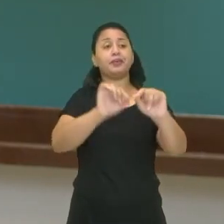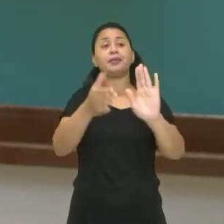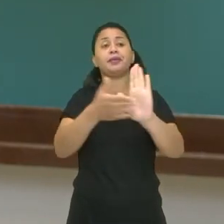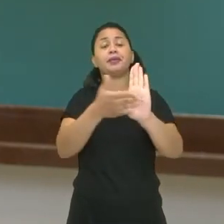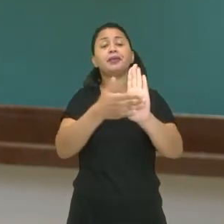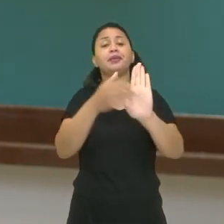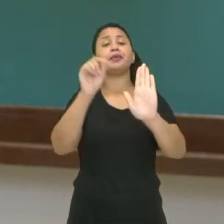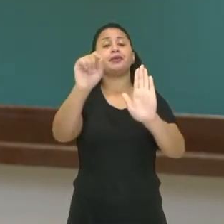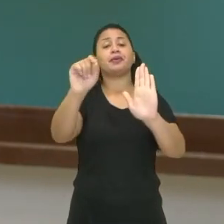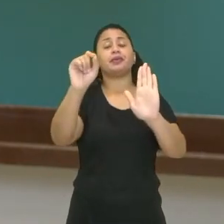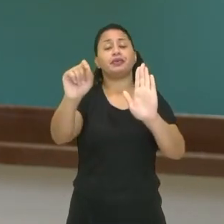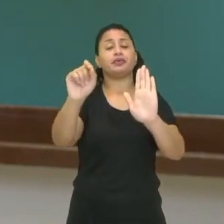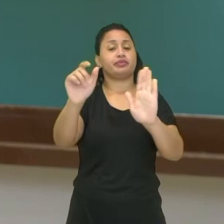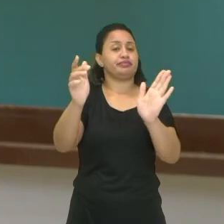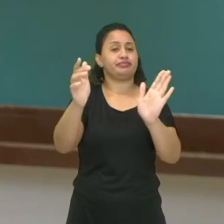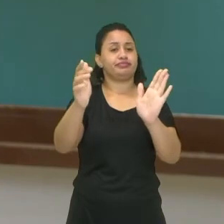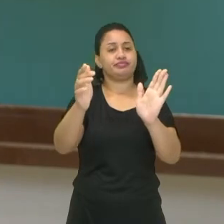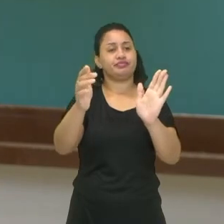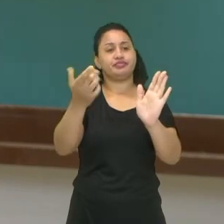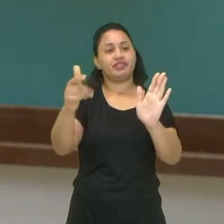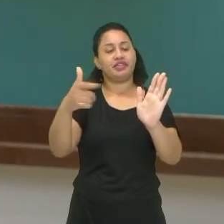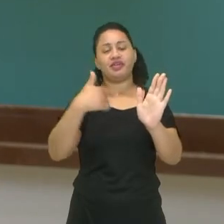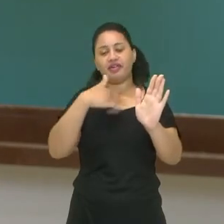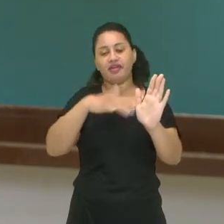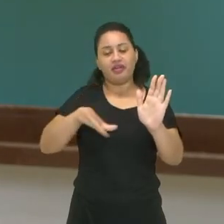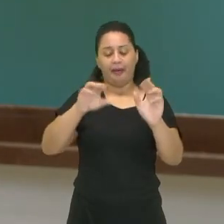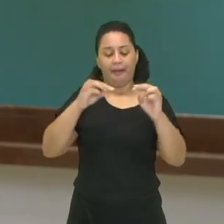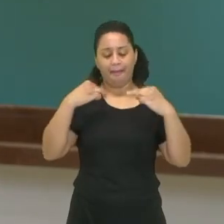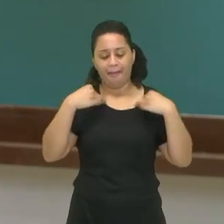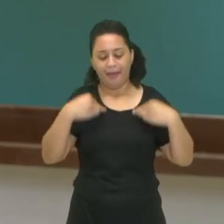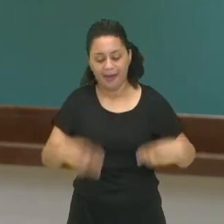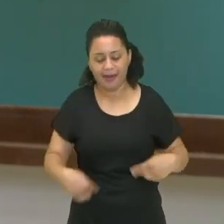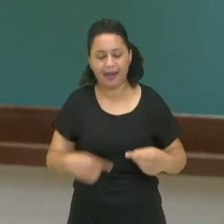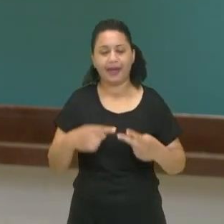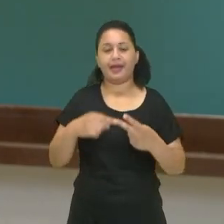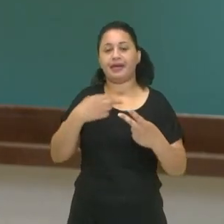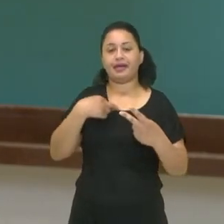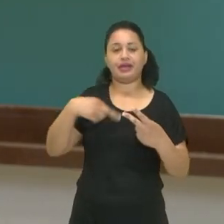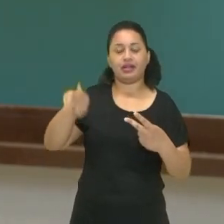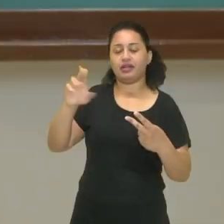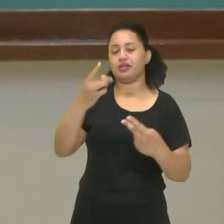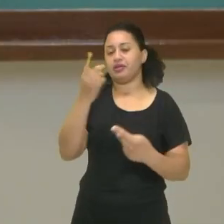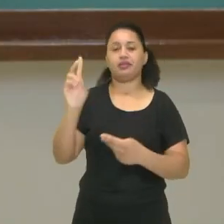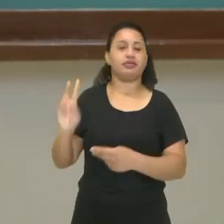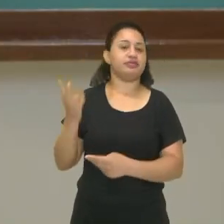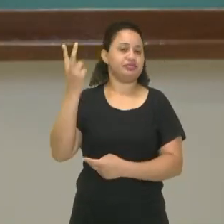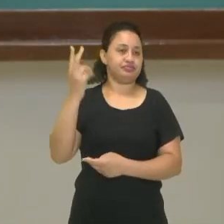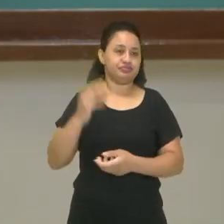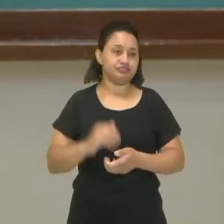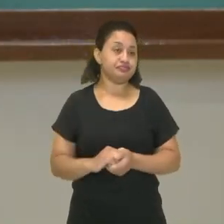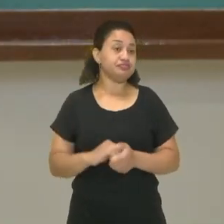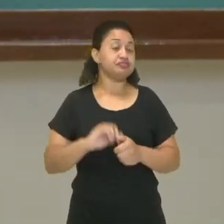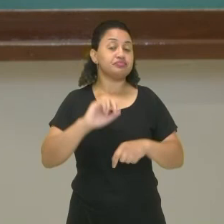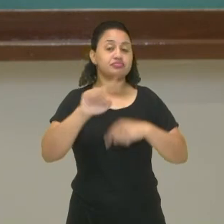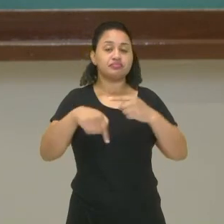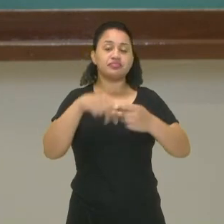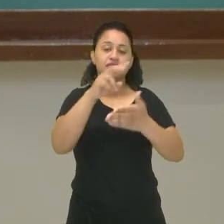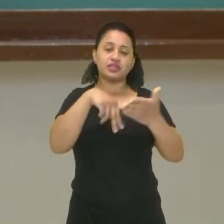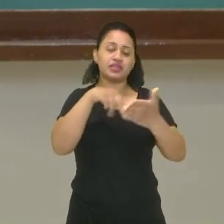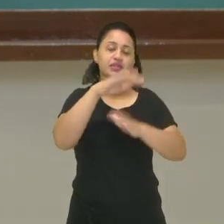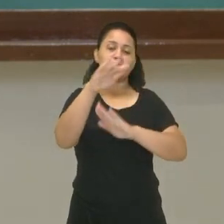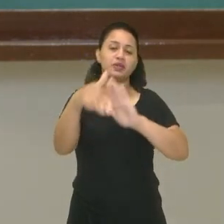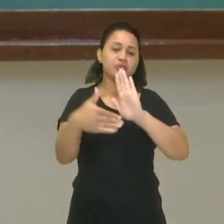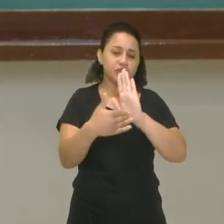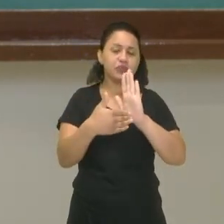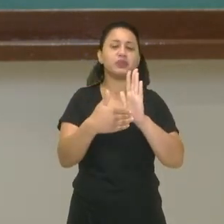propõe? É não estar em função da moral, da religião ou de algum outro valor. Após lermos todos